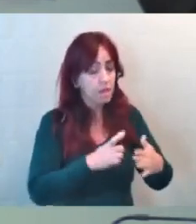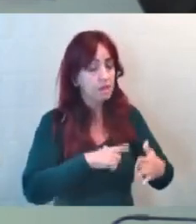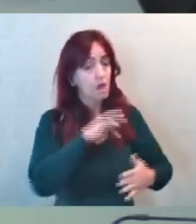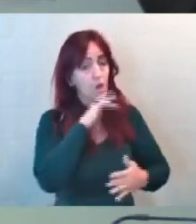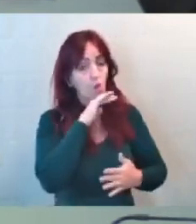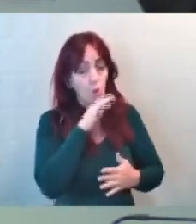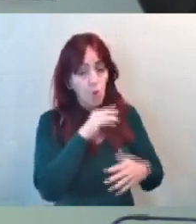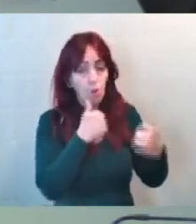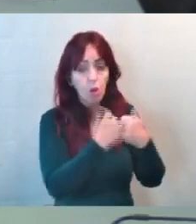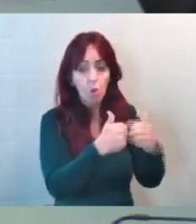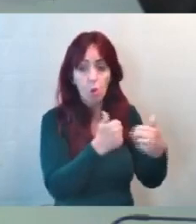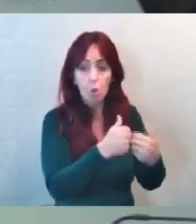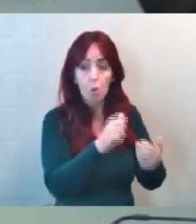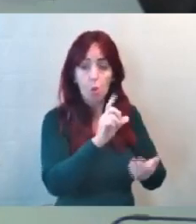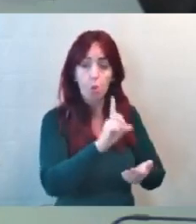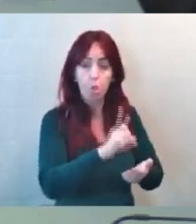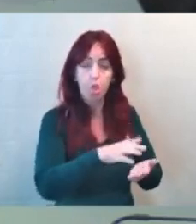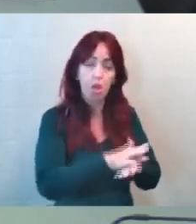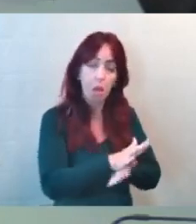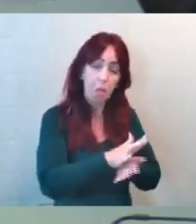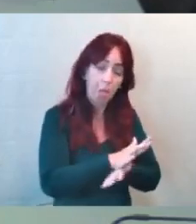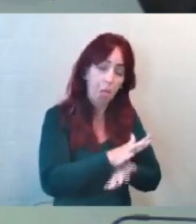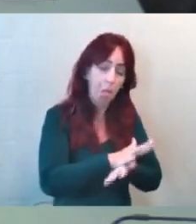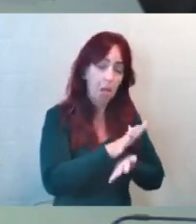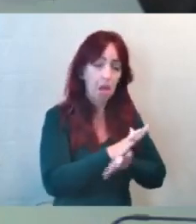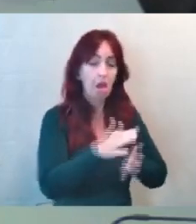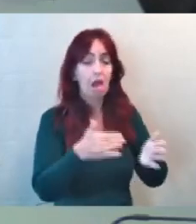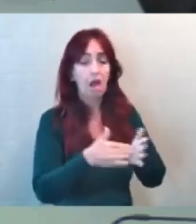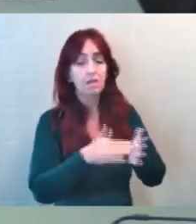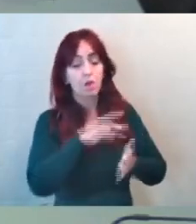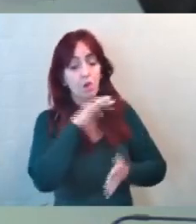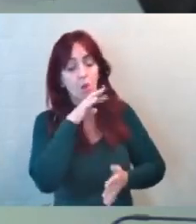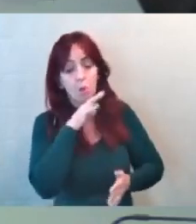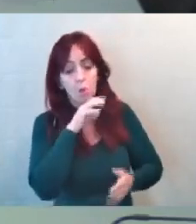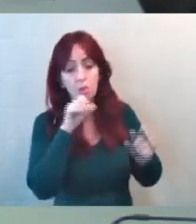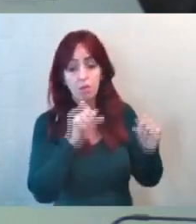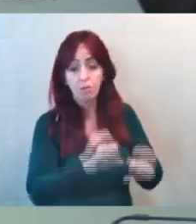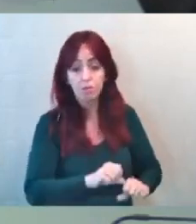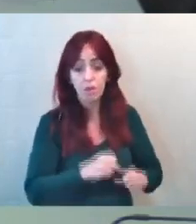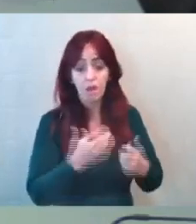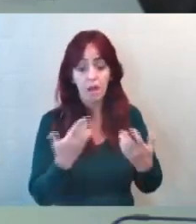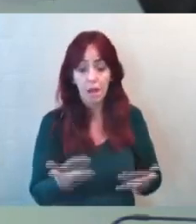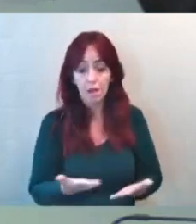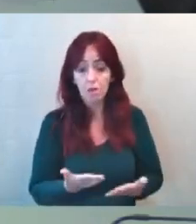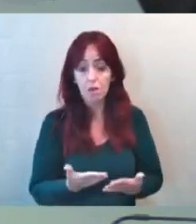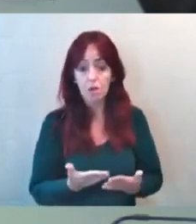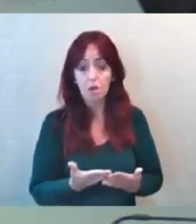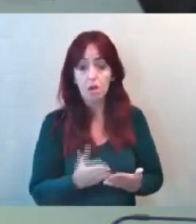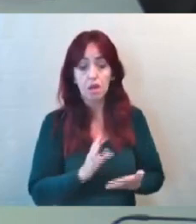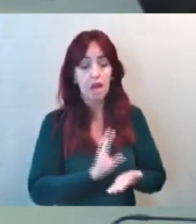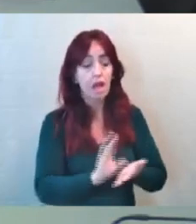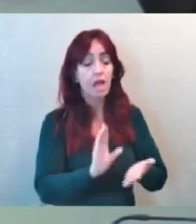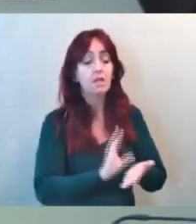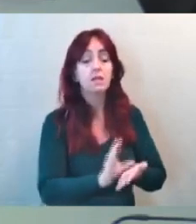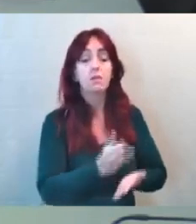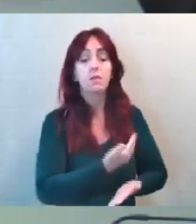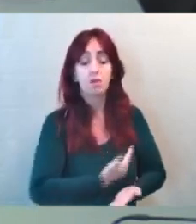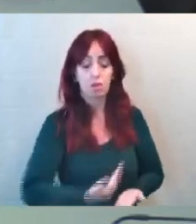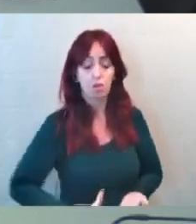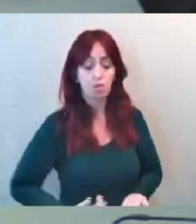até o final, tudo deixar no estado de calamidade que a gente vê, agora receberam uma injeção de recurso público e